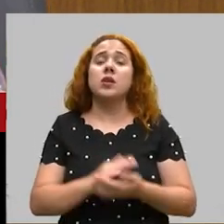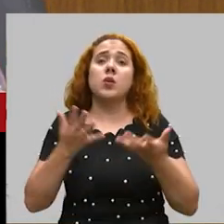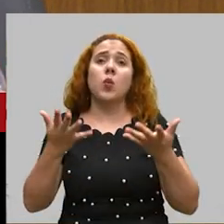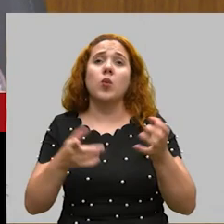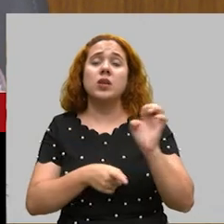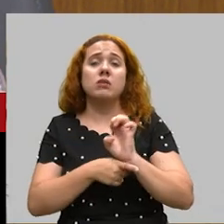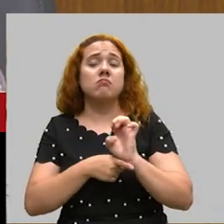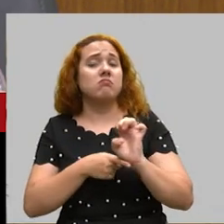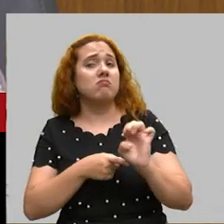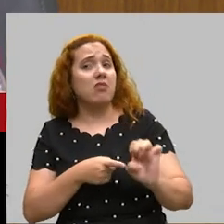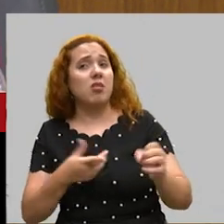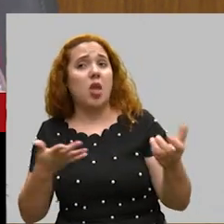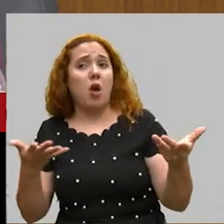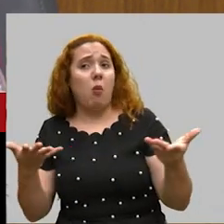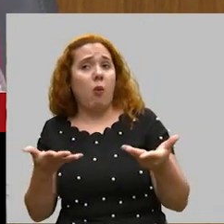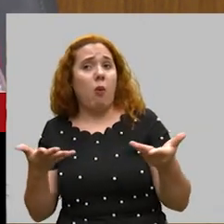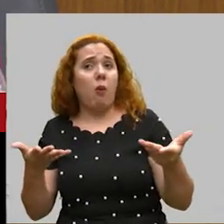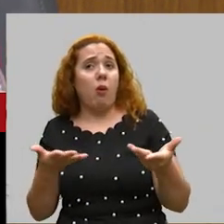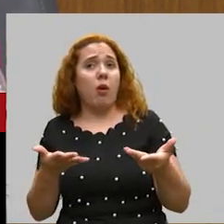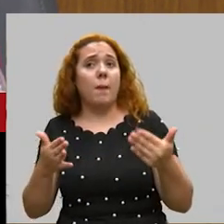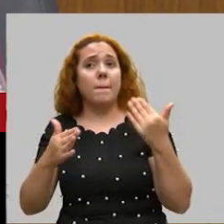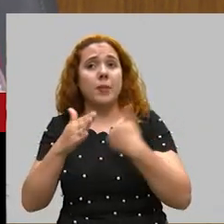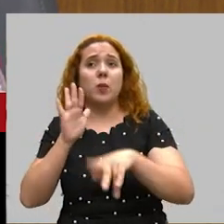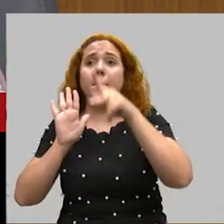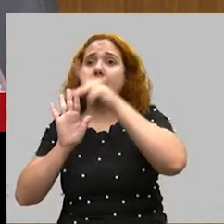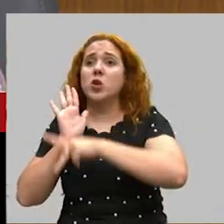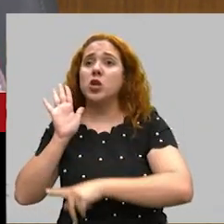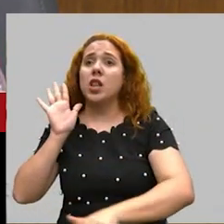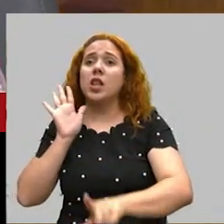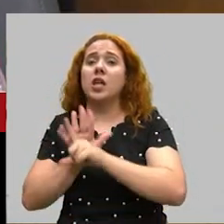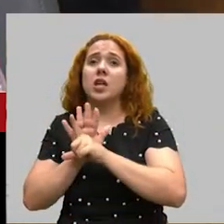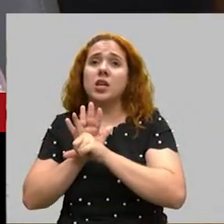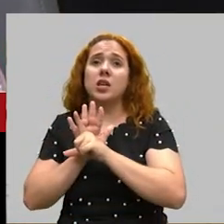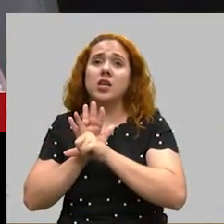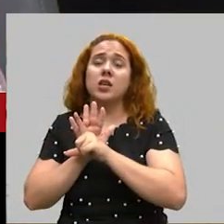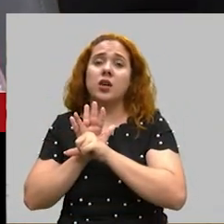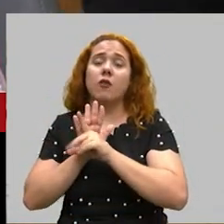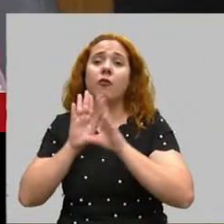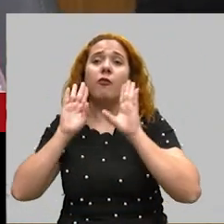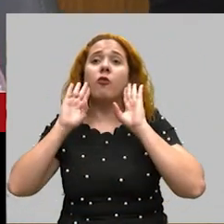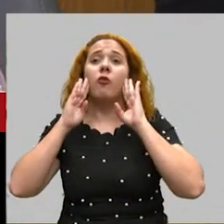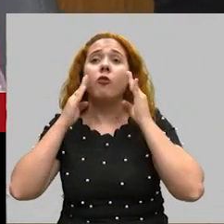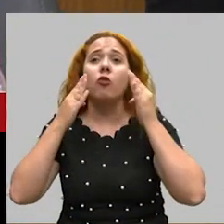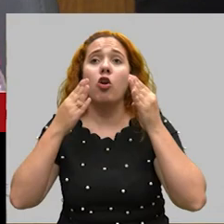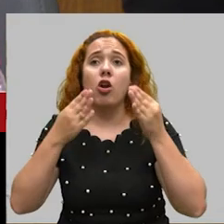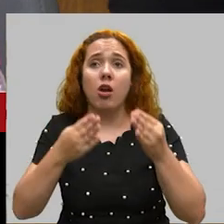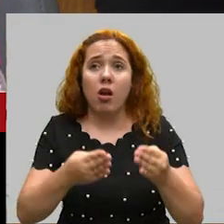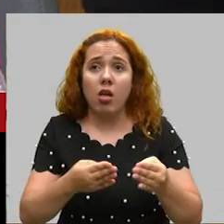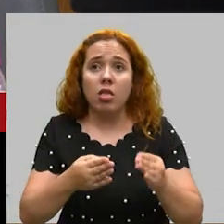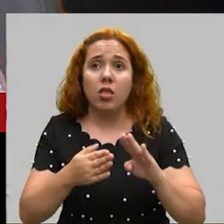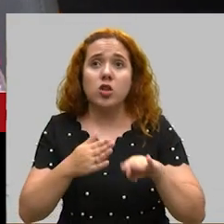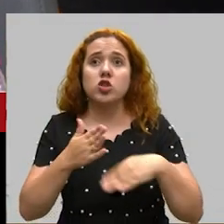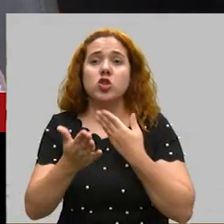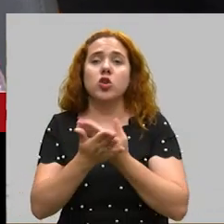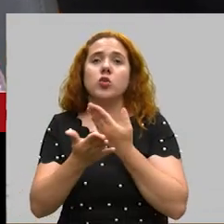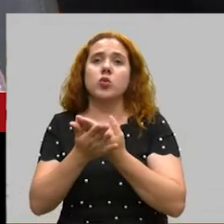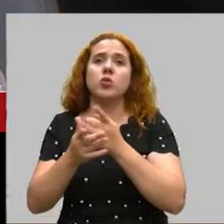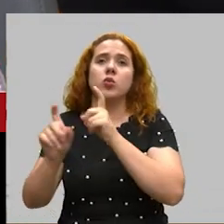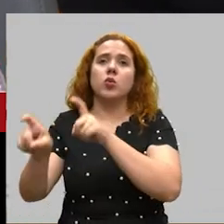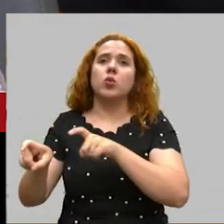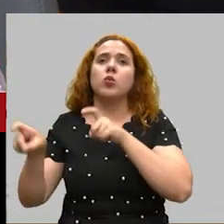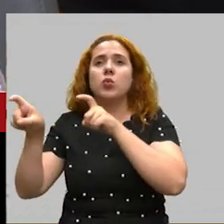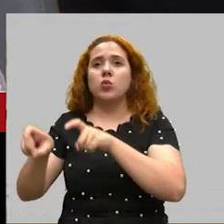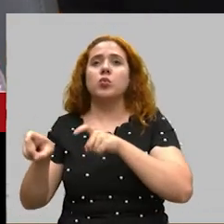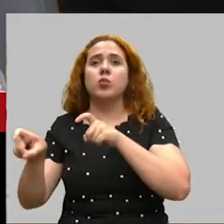virou e falou assim olha mandou um projeto de lei preferencialmente as escolas rurais tá dessa